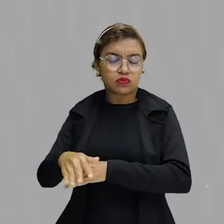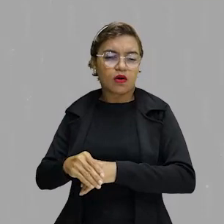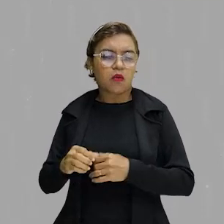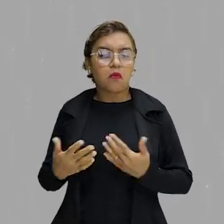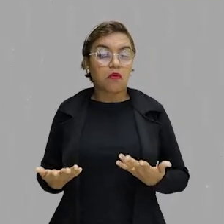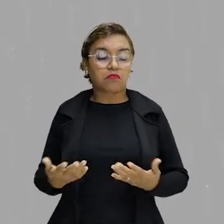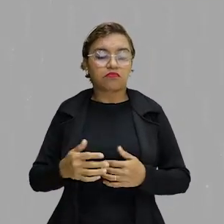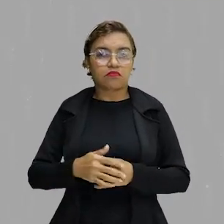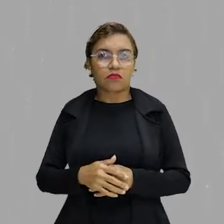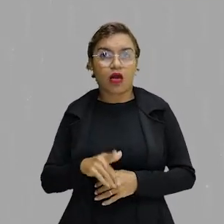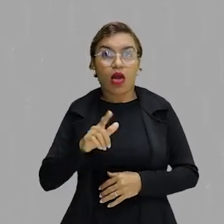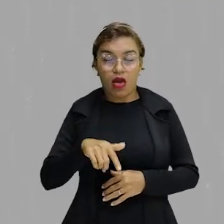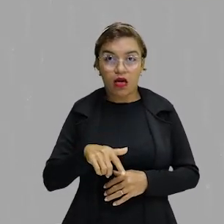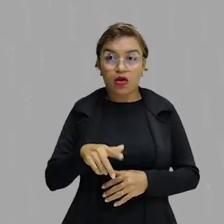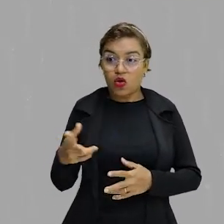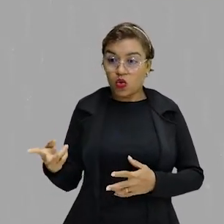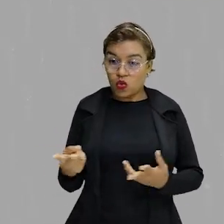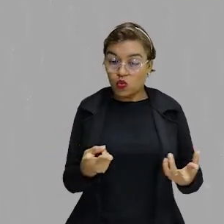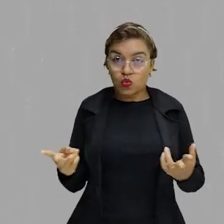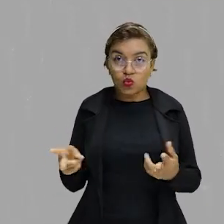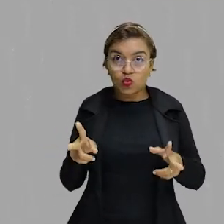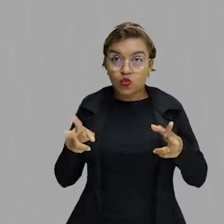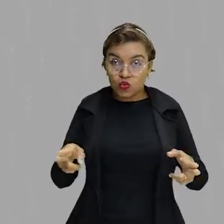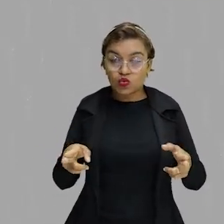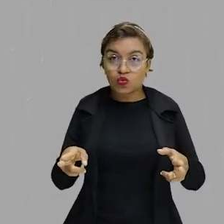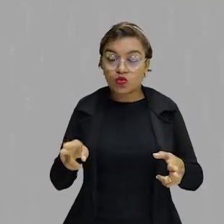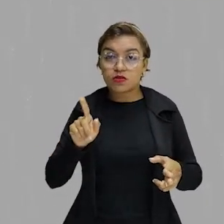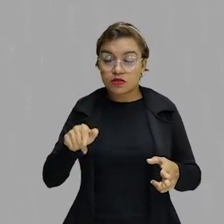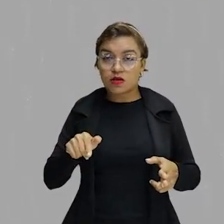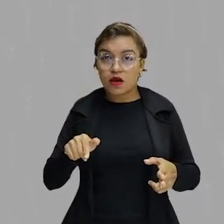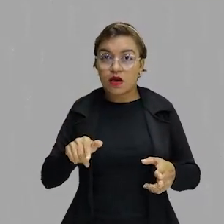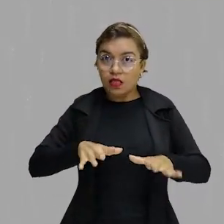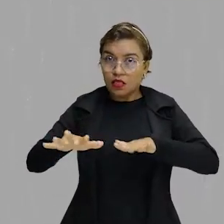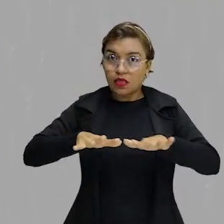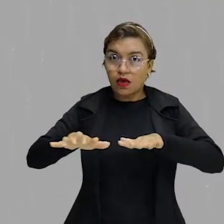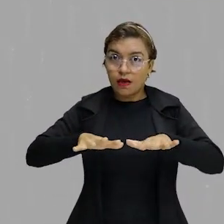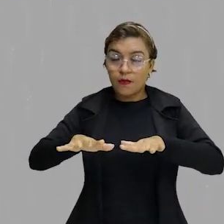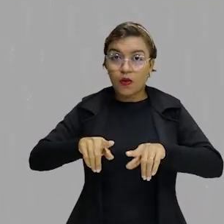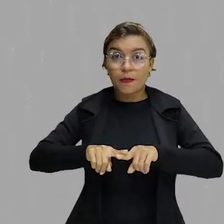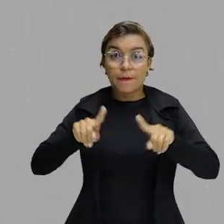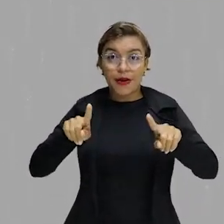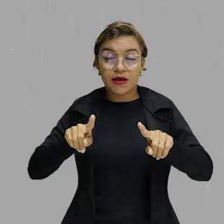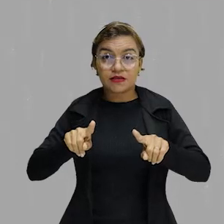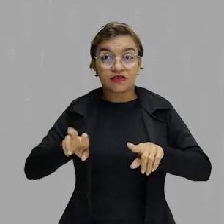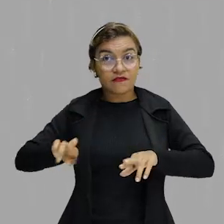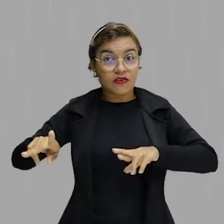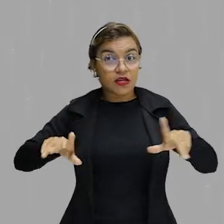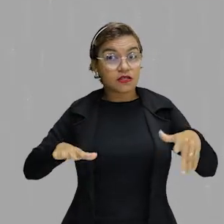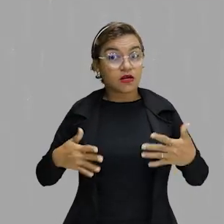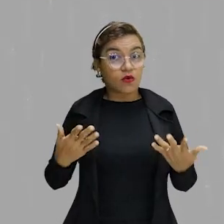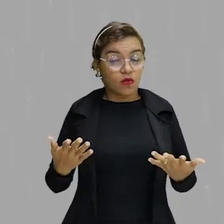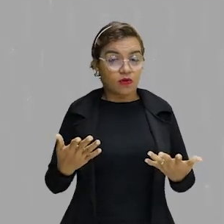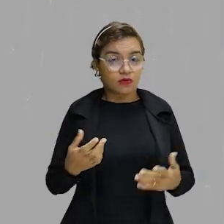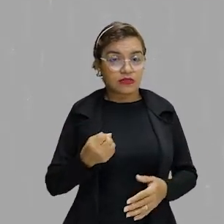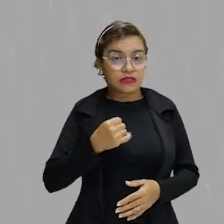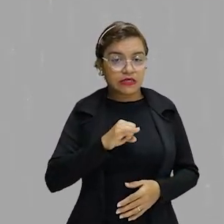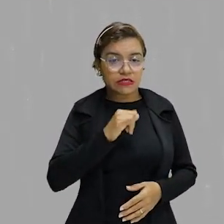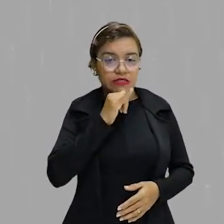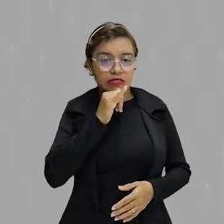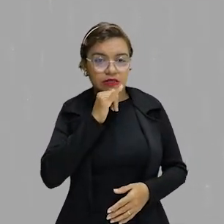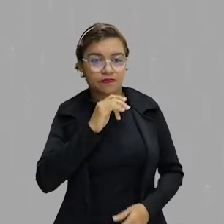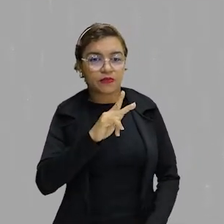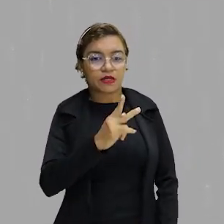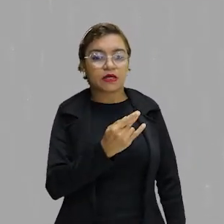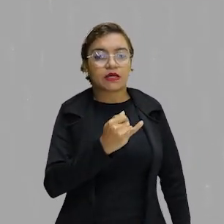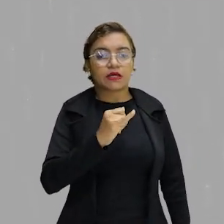ambos, tá, são terremotos, ambos são abalos sísmicos. A diferença entre eles é que, quando há o hipocentro, ou seja,